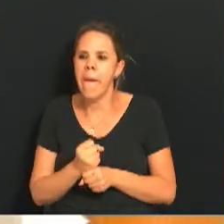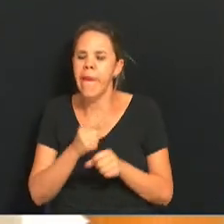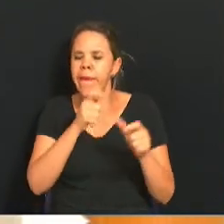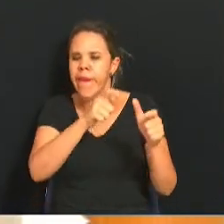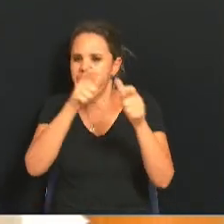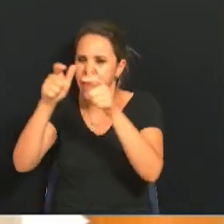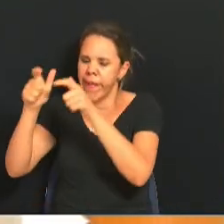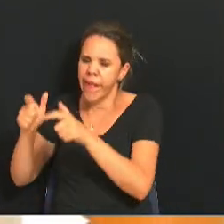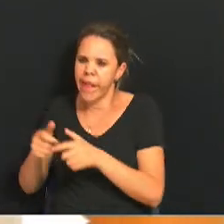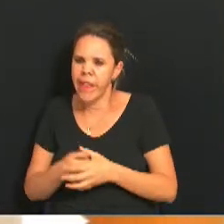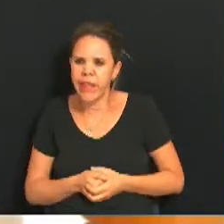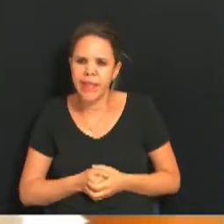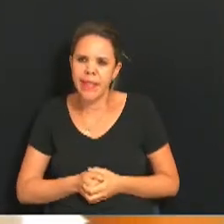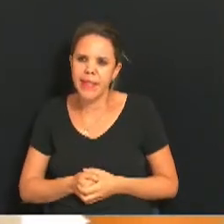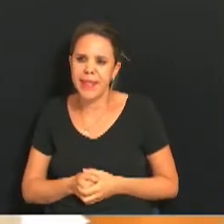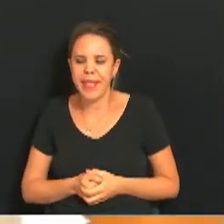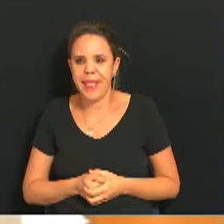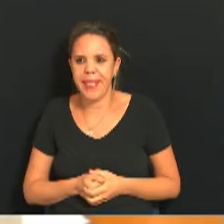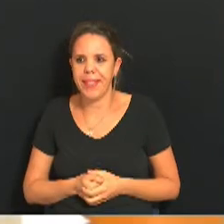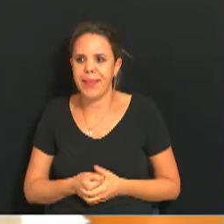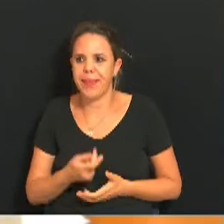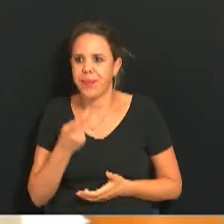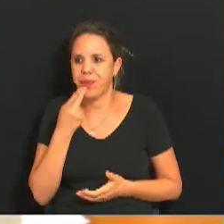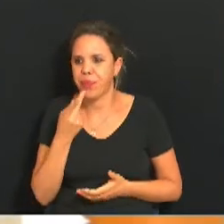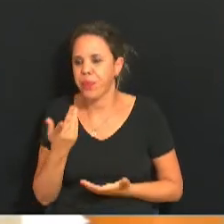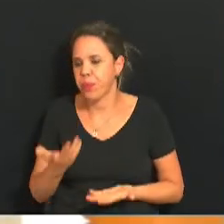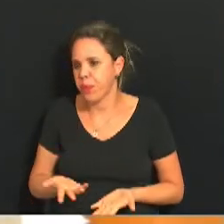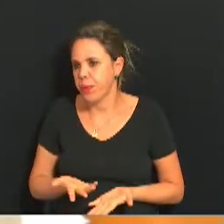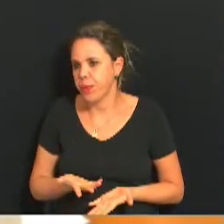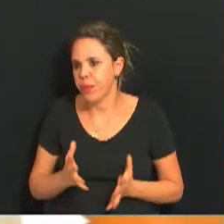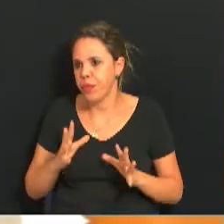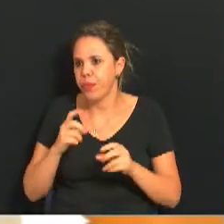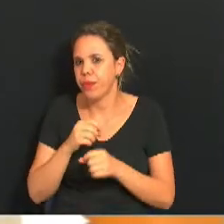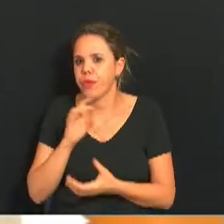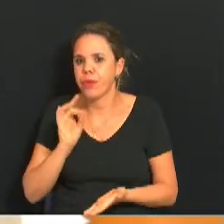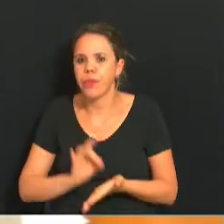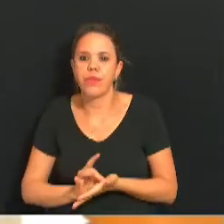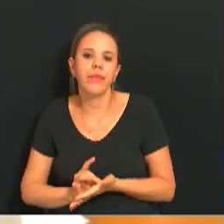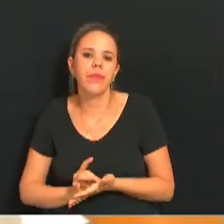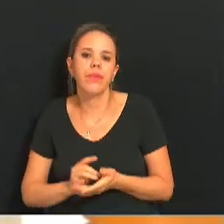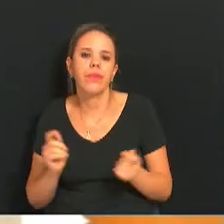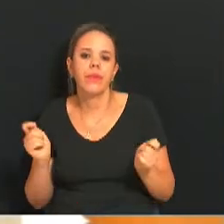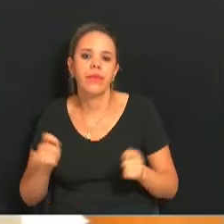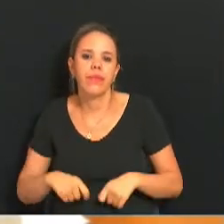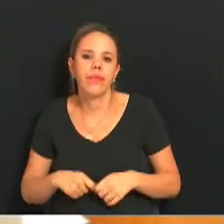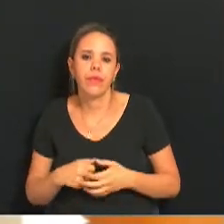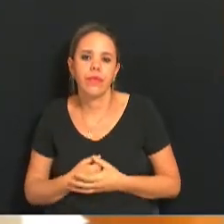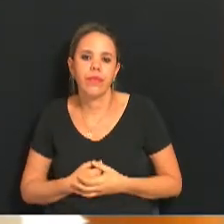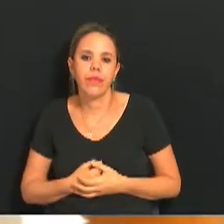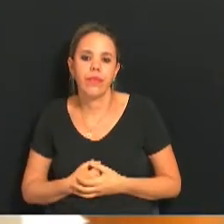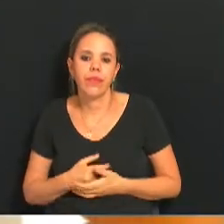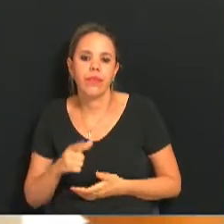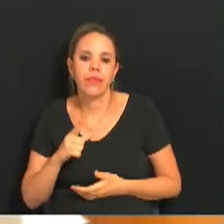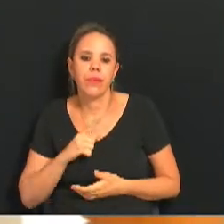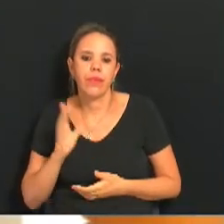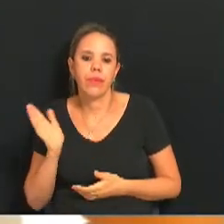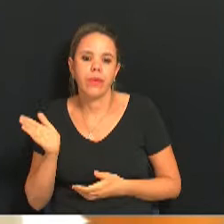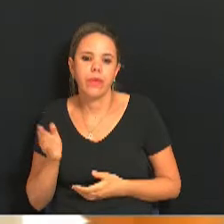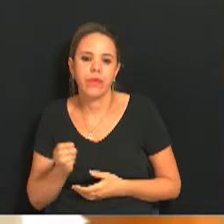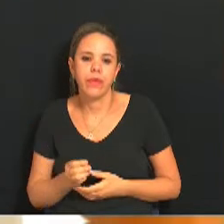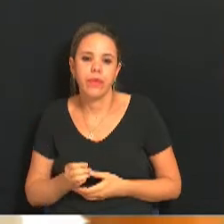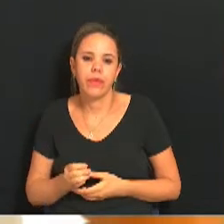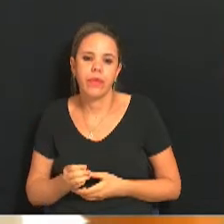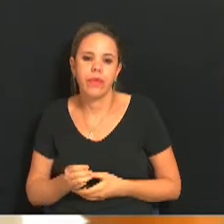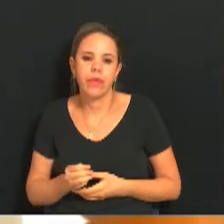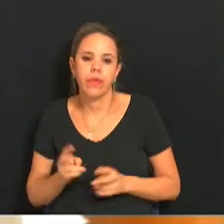Passos bom E como eu disse gente é assim com toda sinceridade possível eu tenho já uma uma